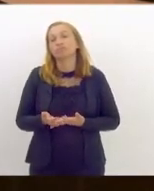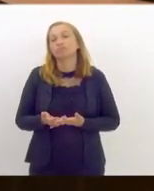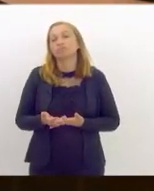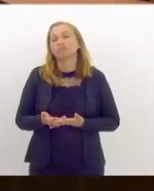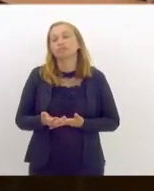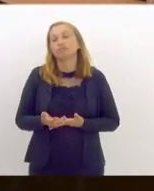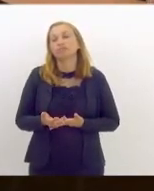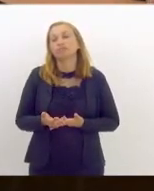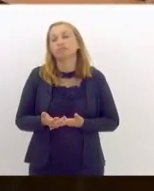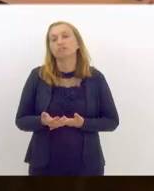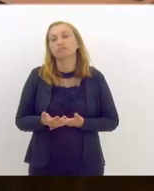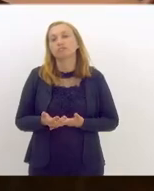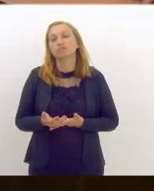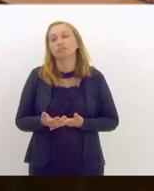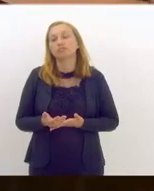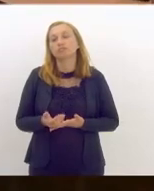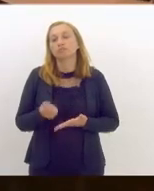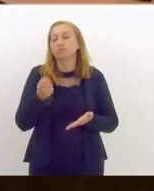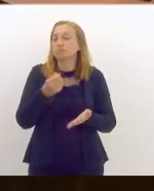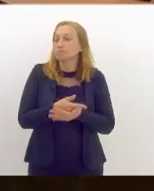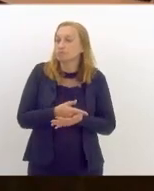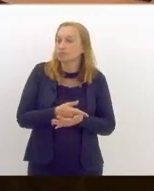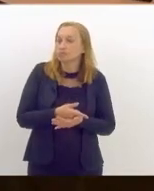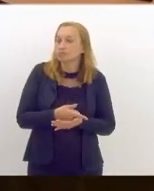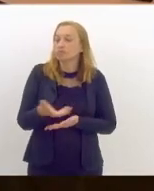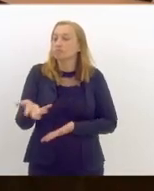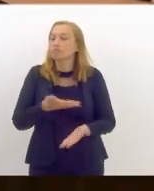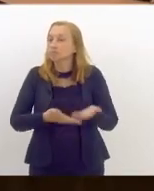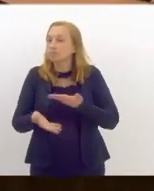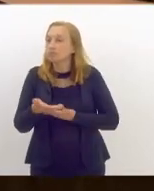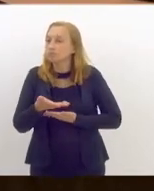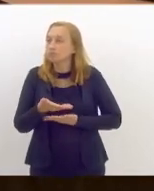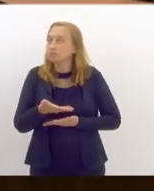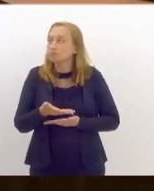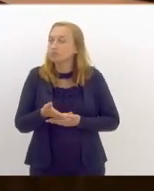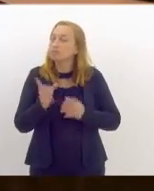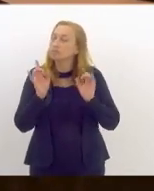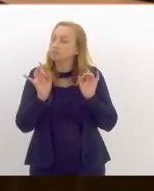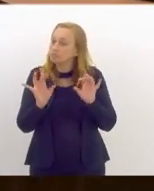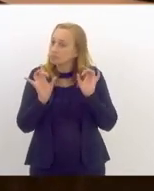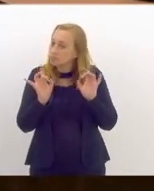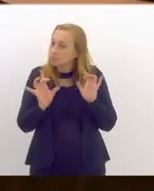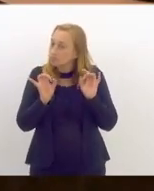concessão que pagasse participações especiais